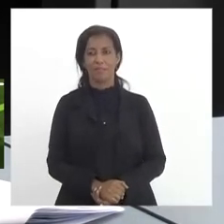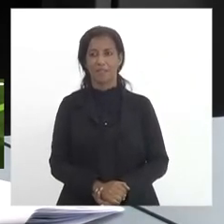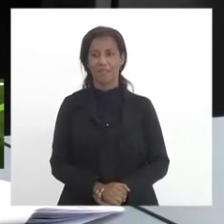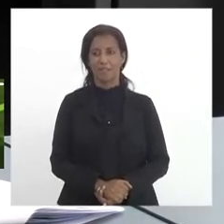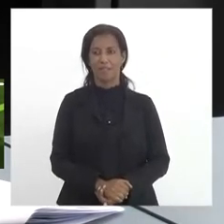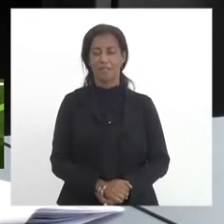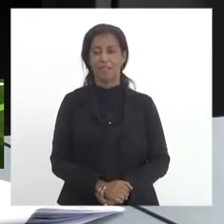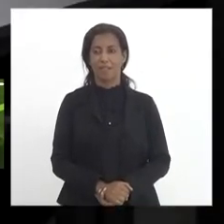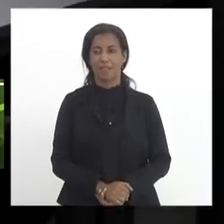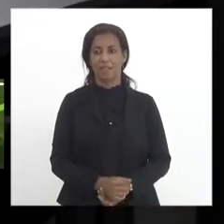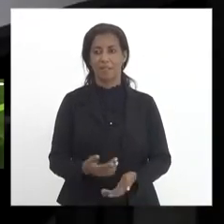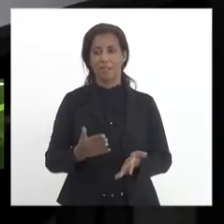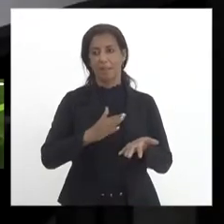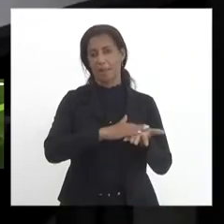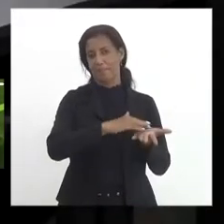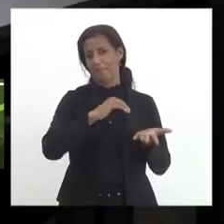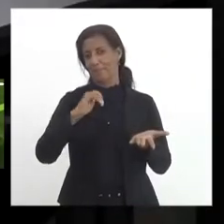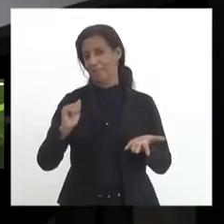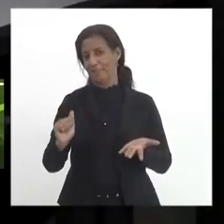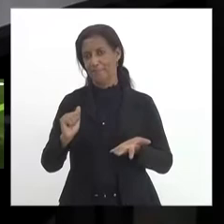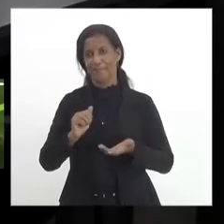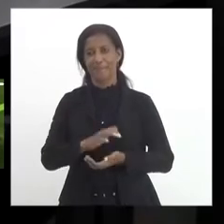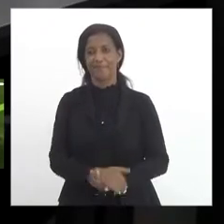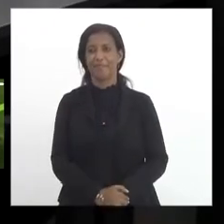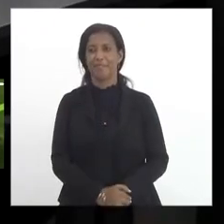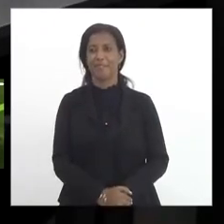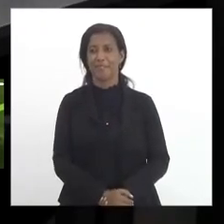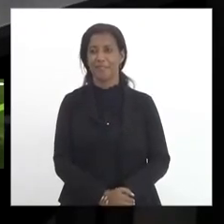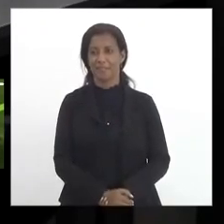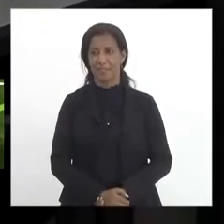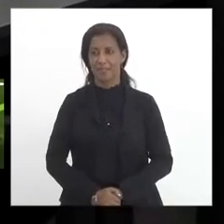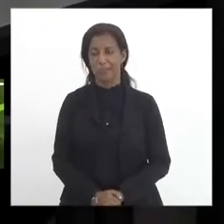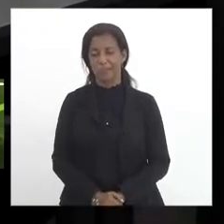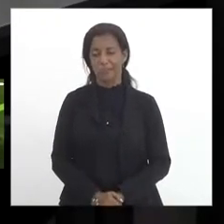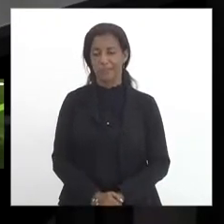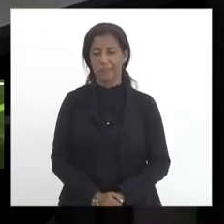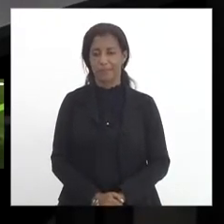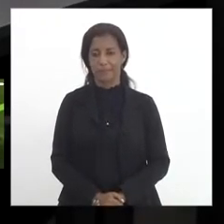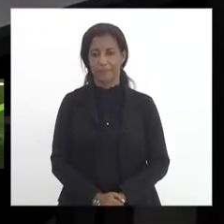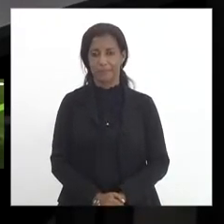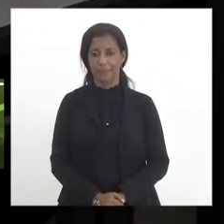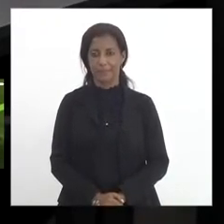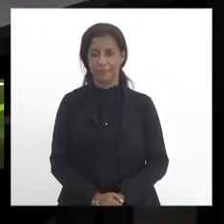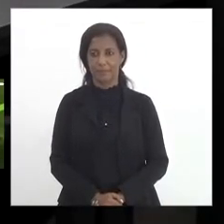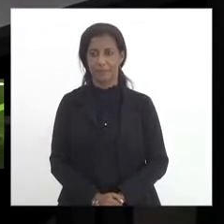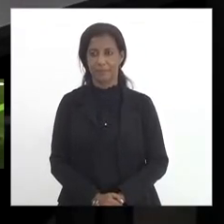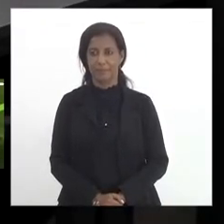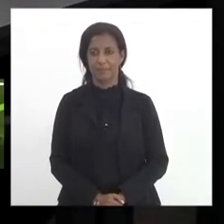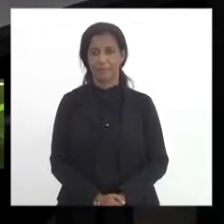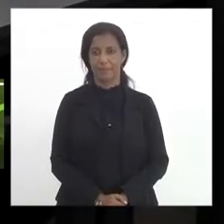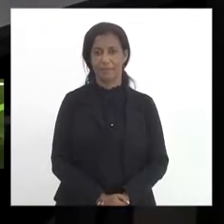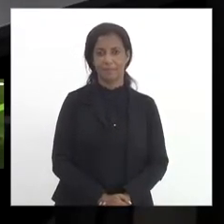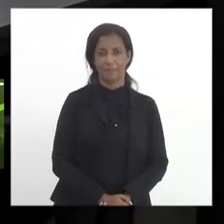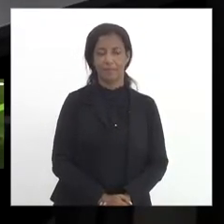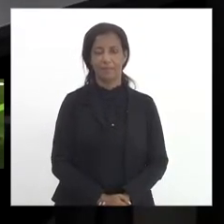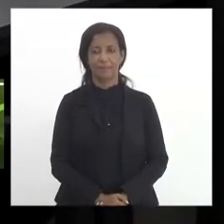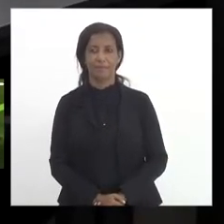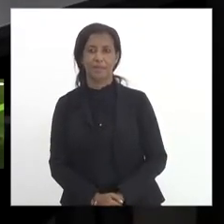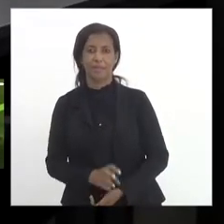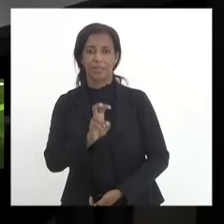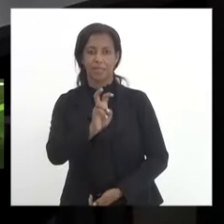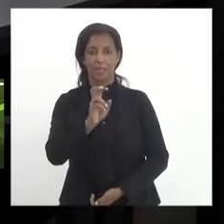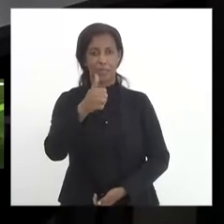Eu vou retirar esse pauta, deputado Paulo. É que senão eu ia pedir vista. Vou retirar de pauta.